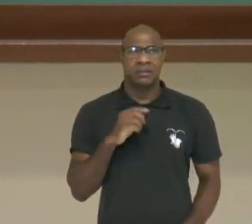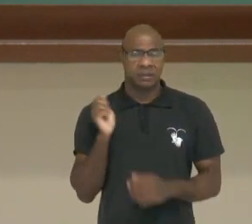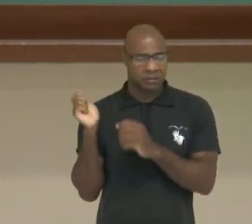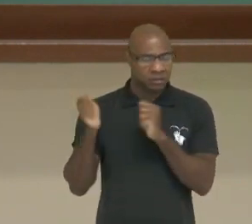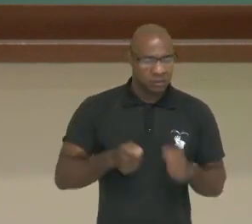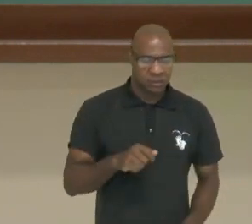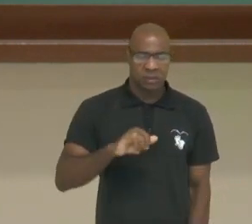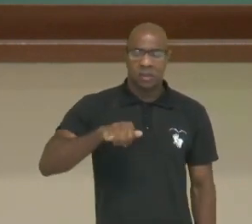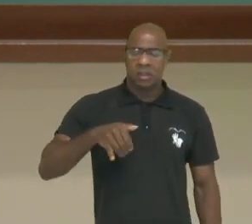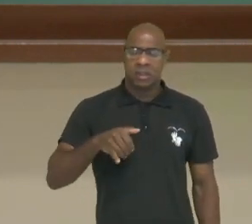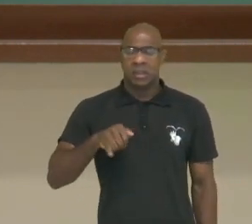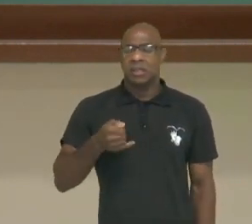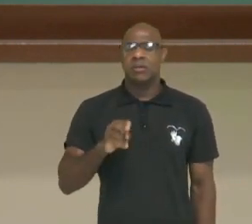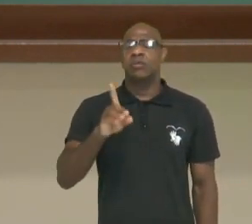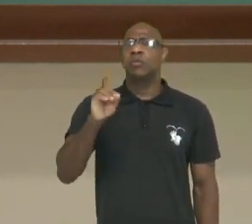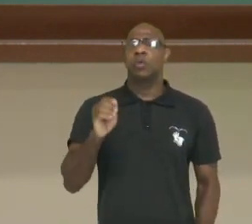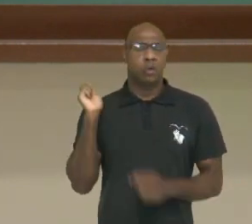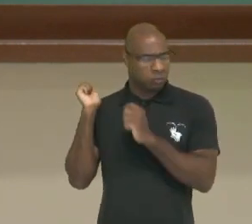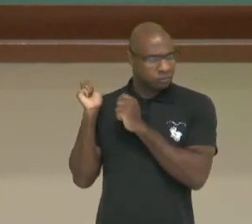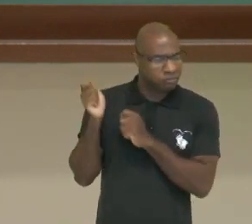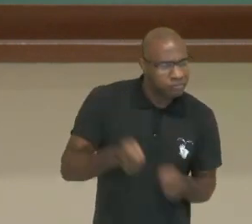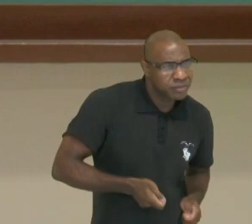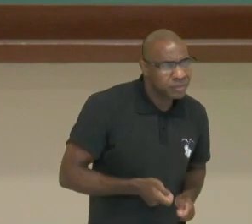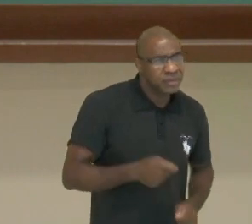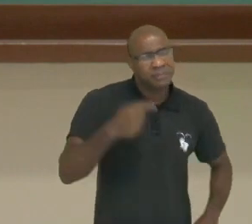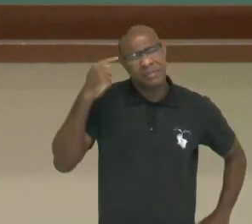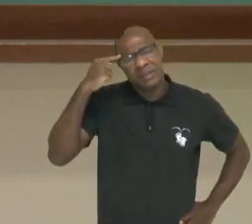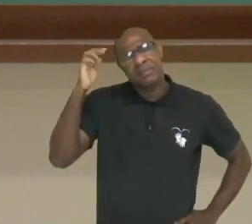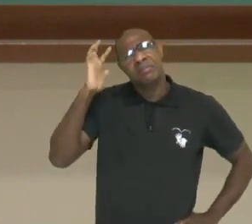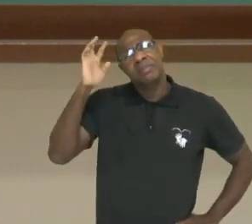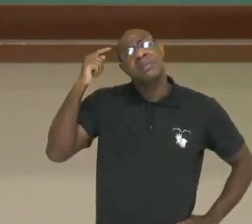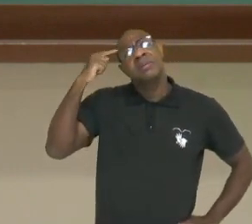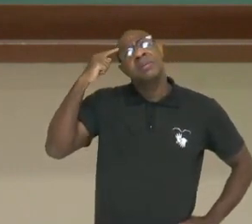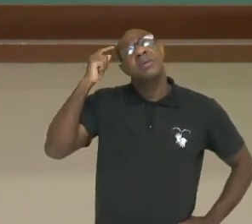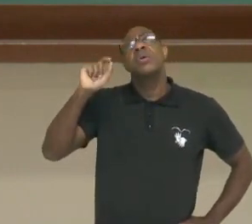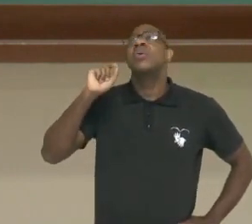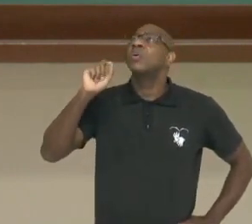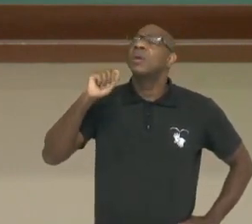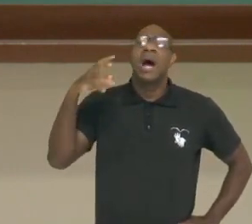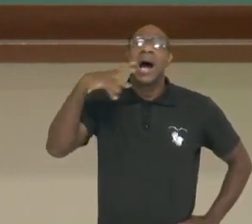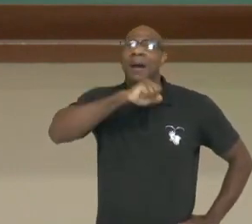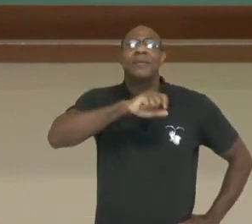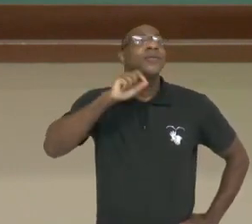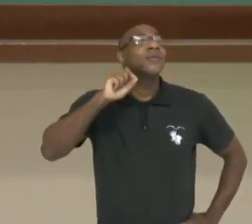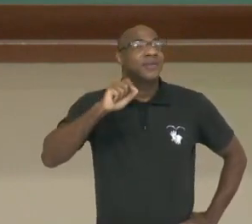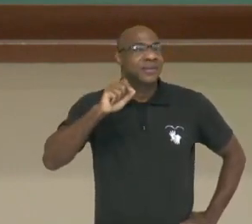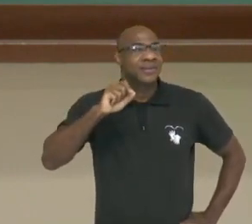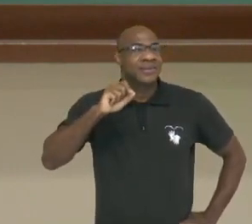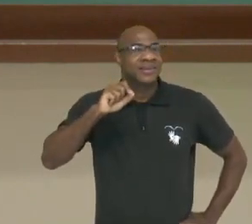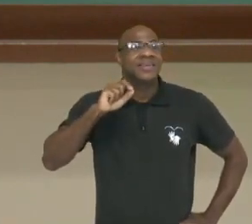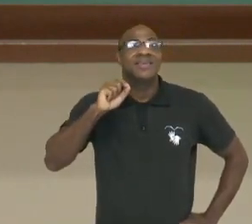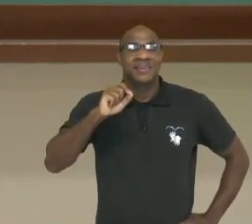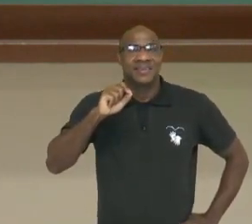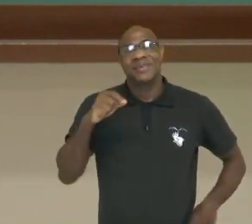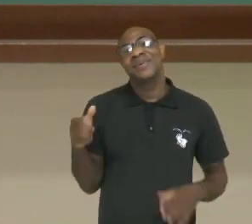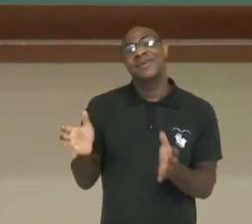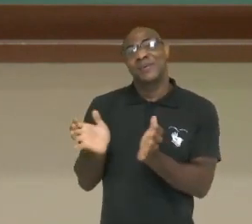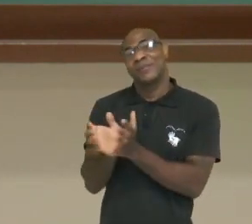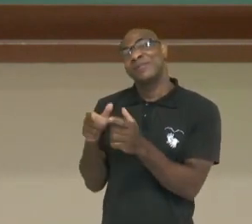pessoas lembram, quem já praticou, quem já fez aula de judô, já lembra rapidinho dos números em